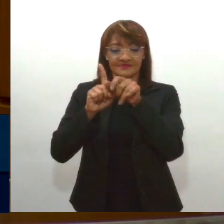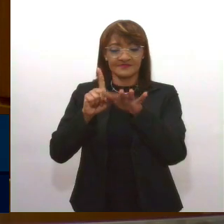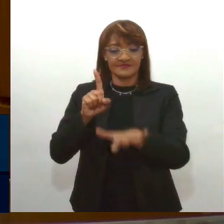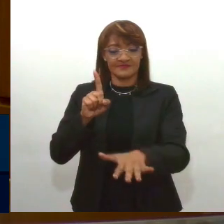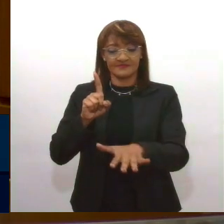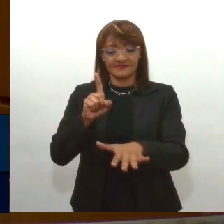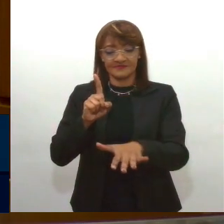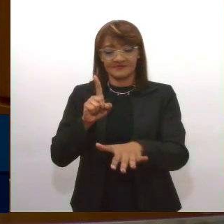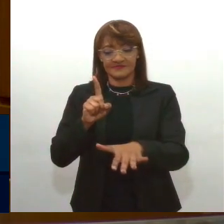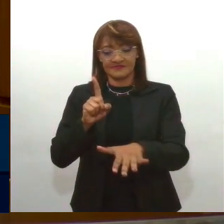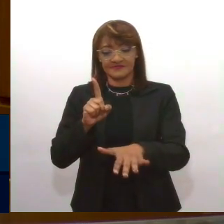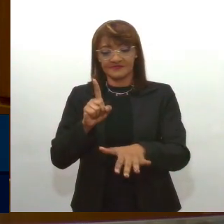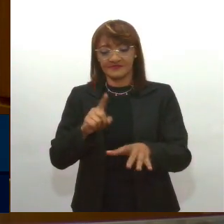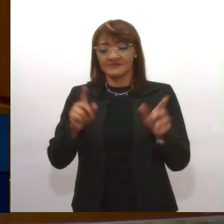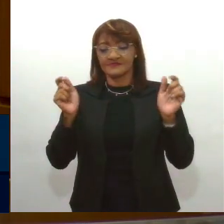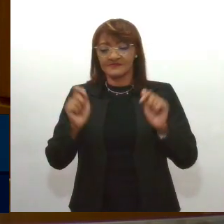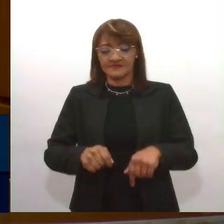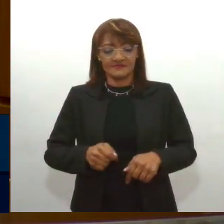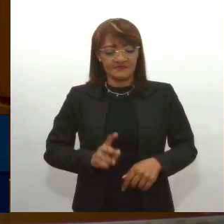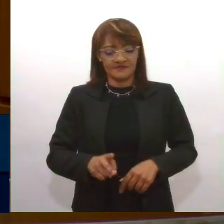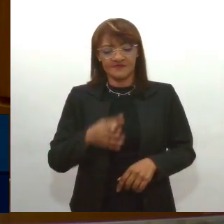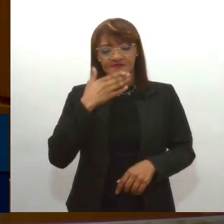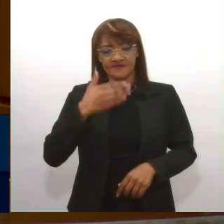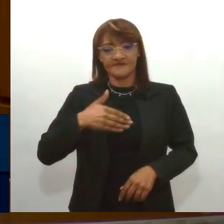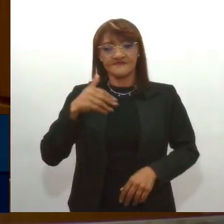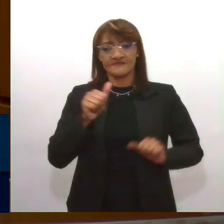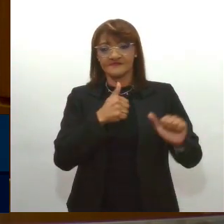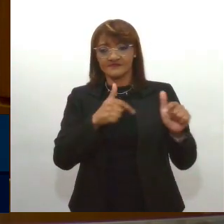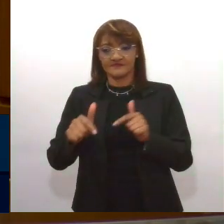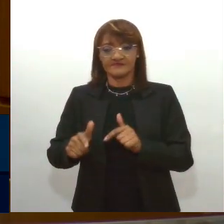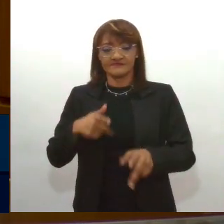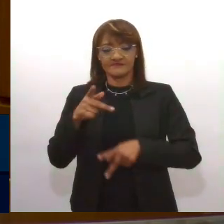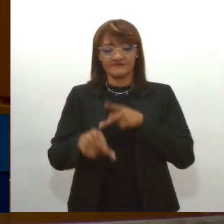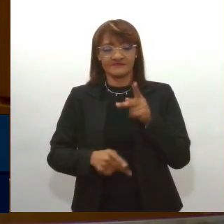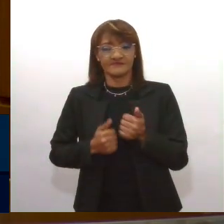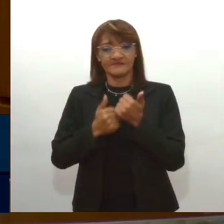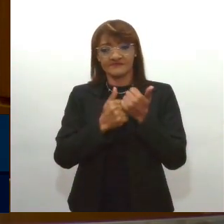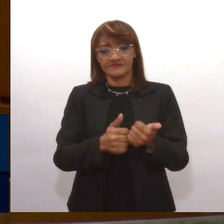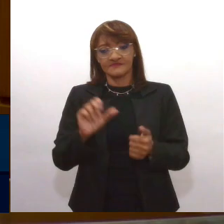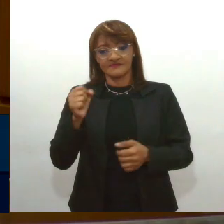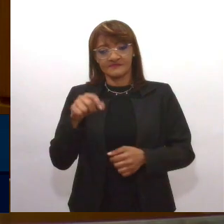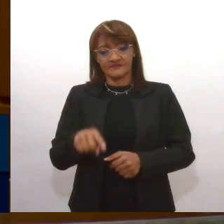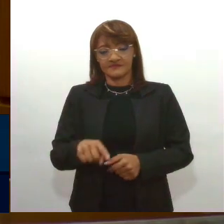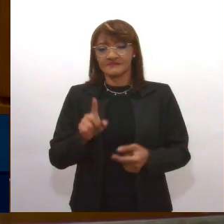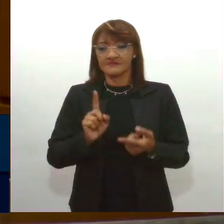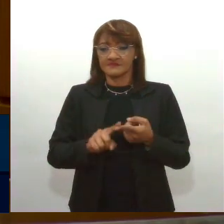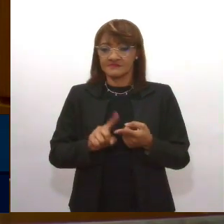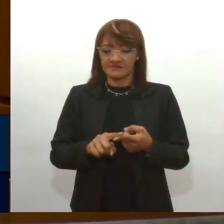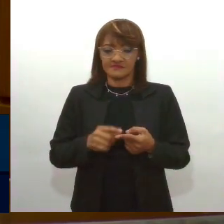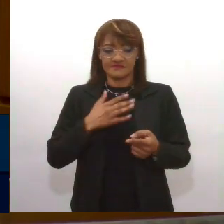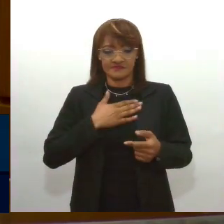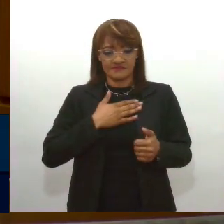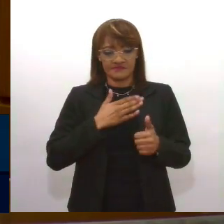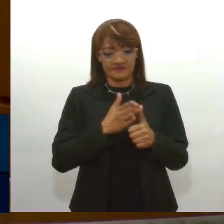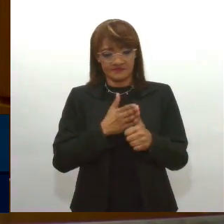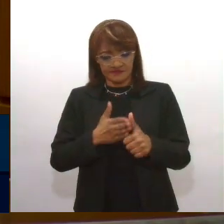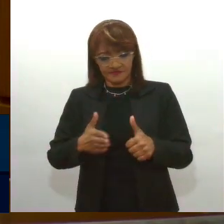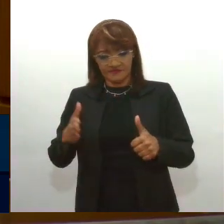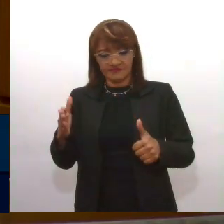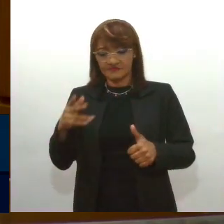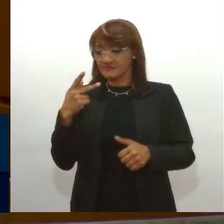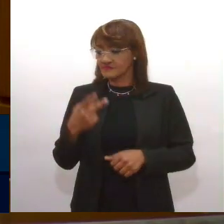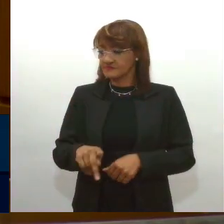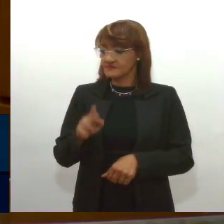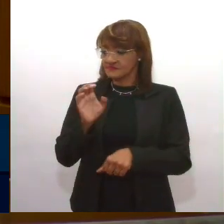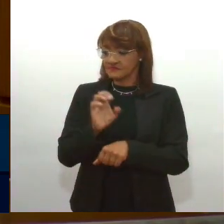fazer o melhor pelo povo Sergipano E desde já reforço que meu mandato deputado estadual está e estará à